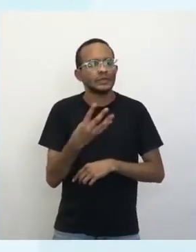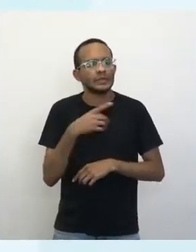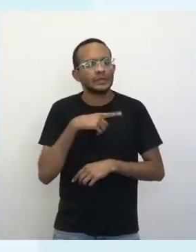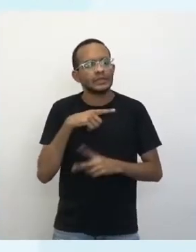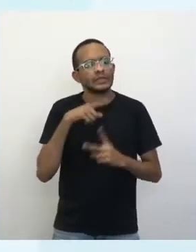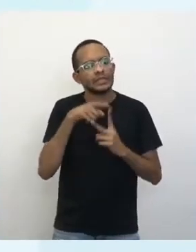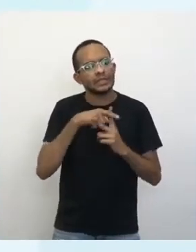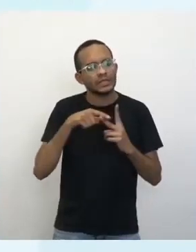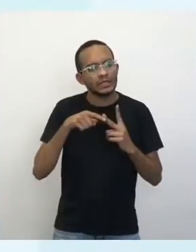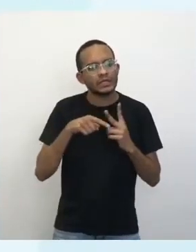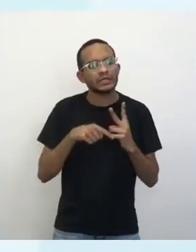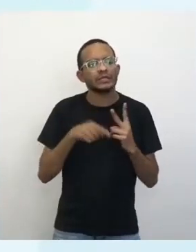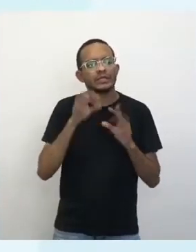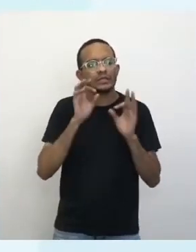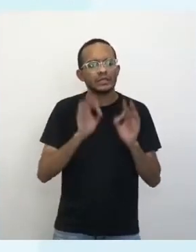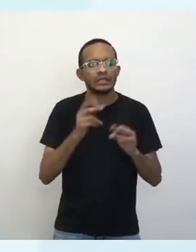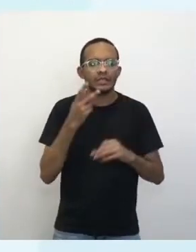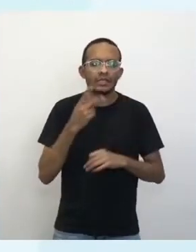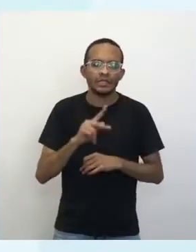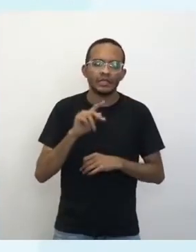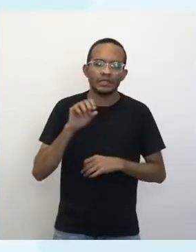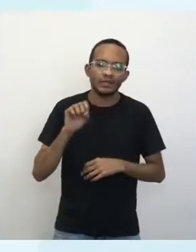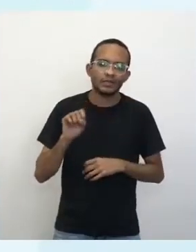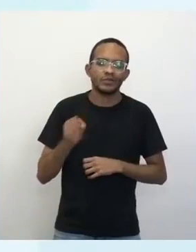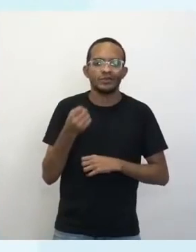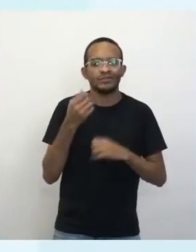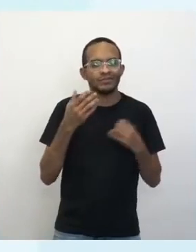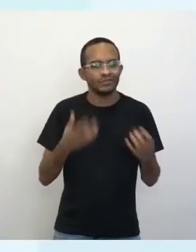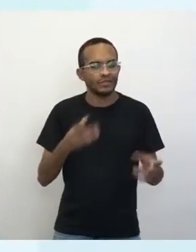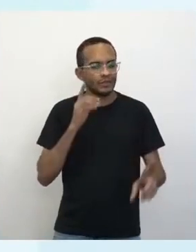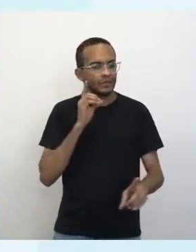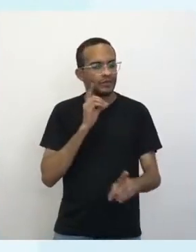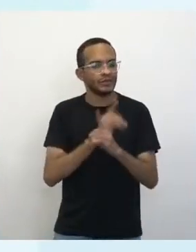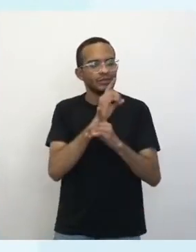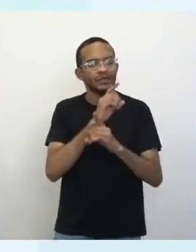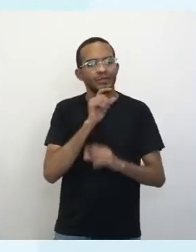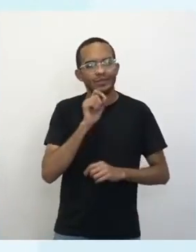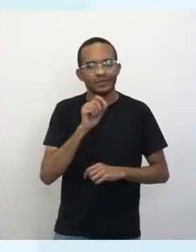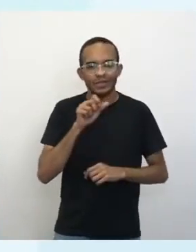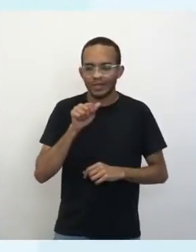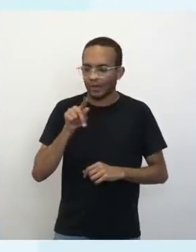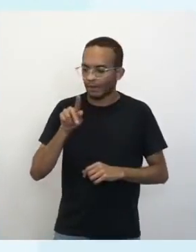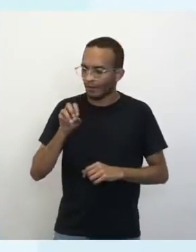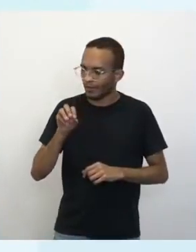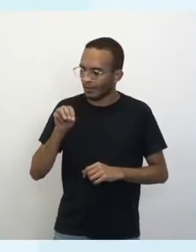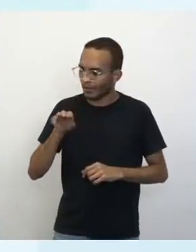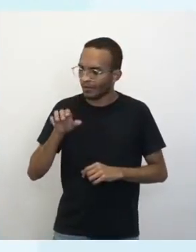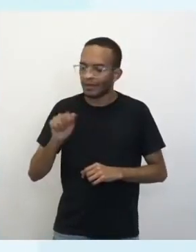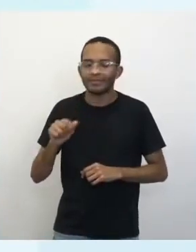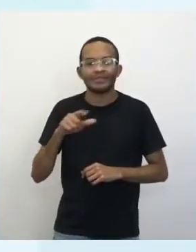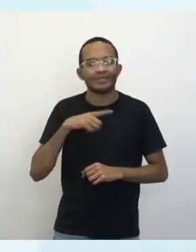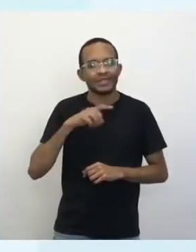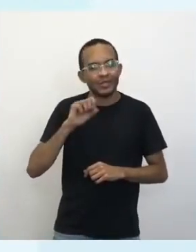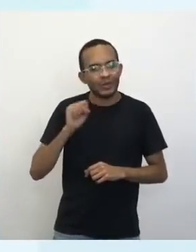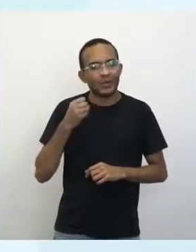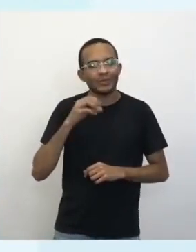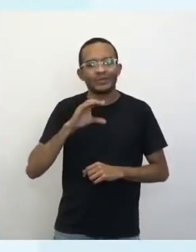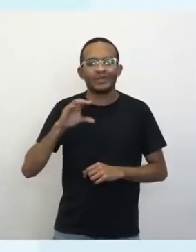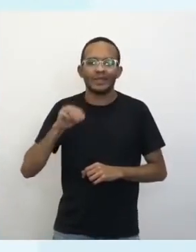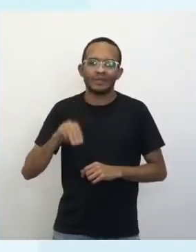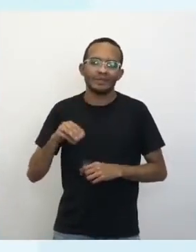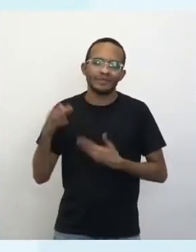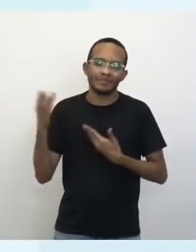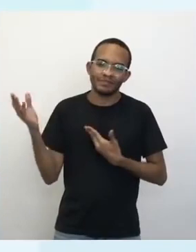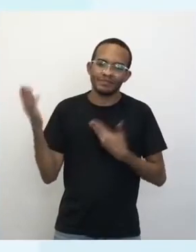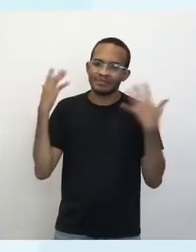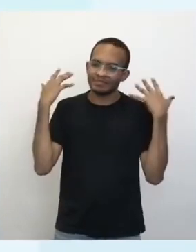raiz exata. Ela é 8. Então, encontramos que a apótema da pirâmide tem 8